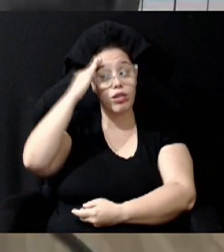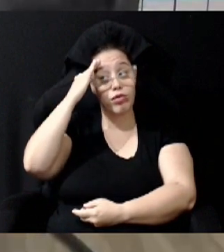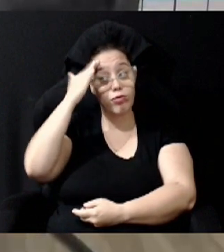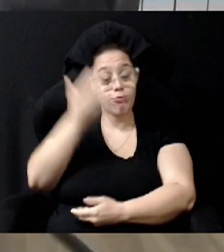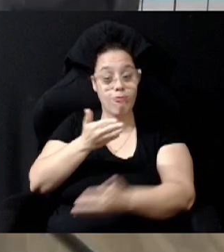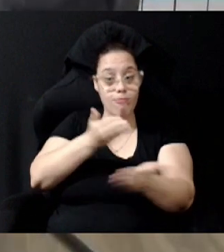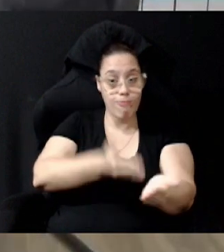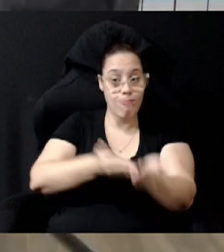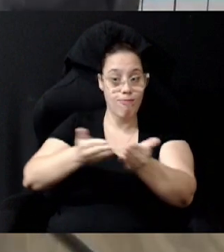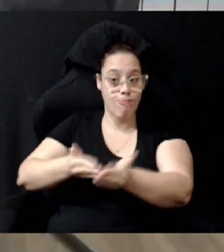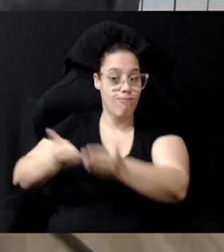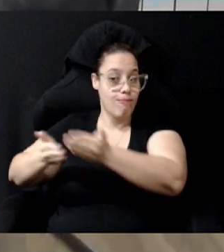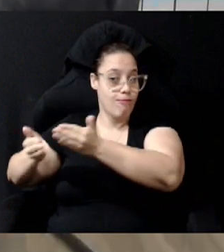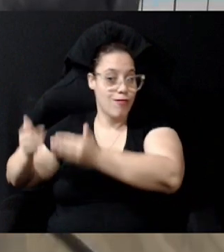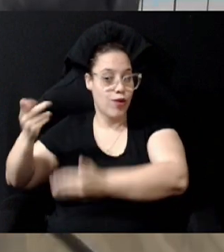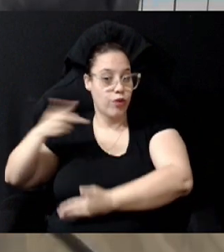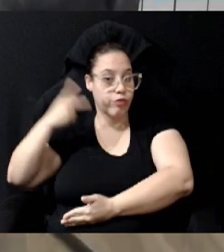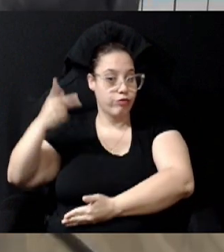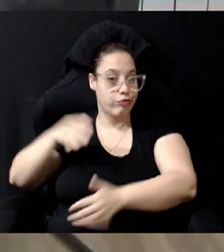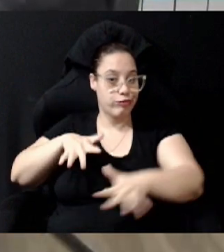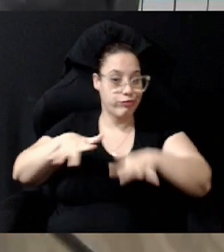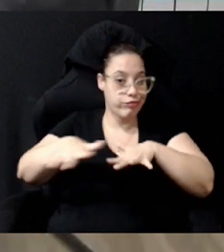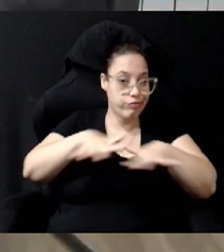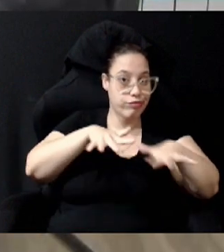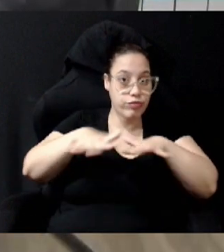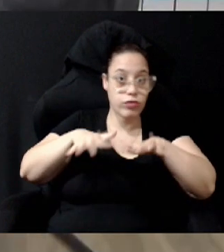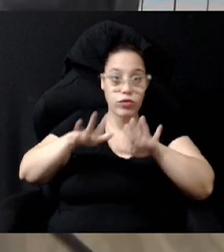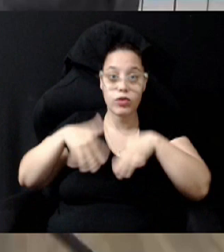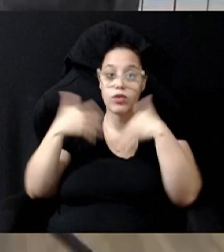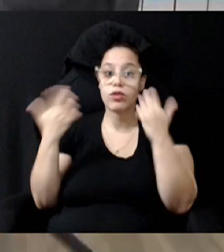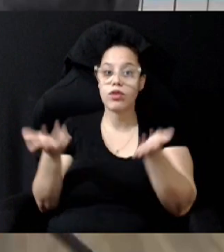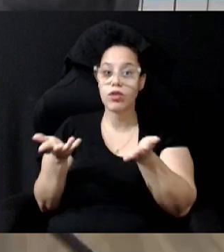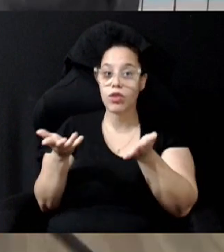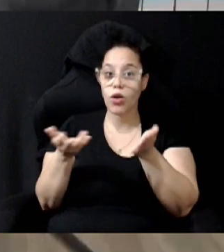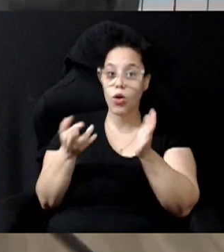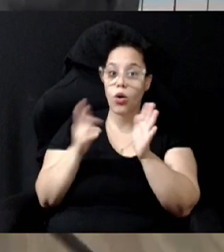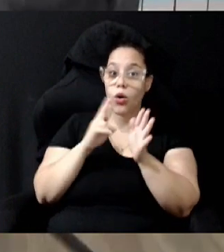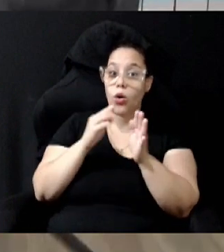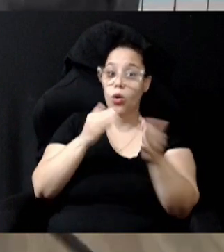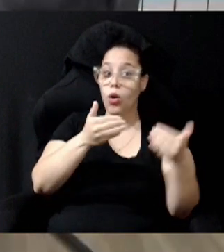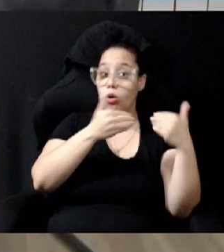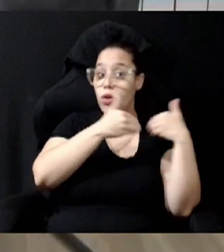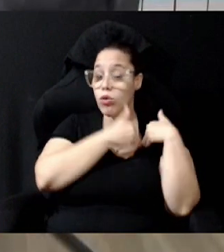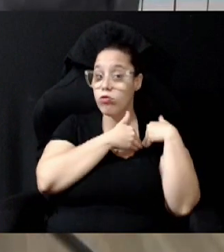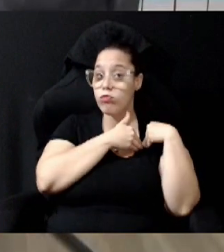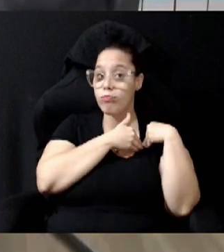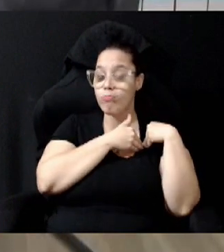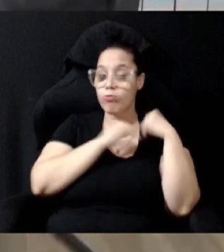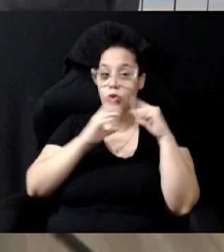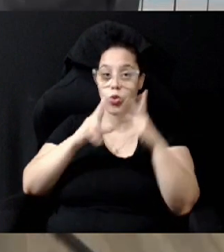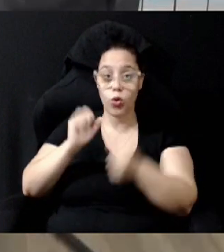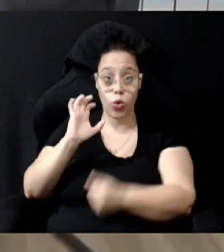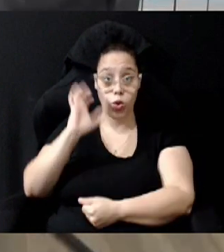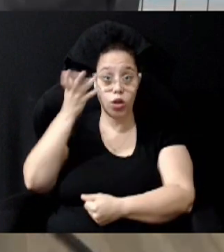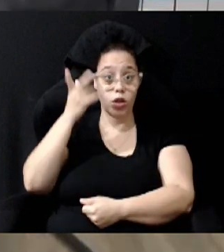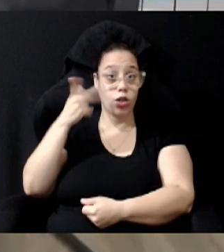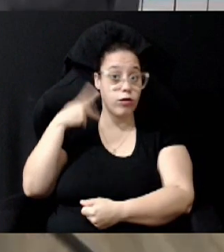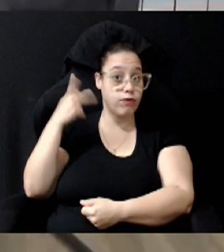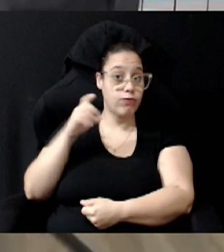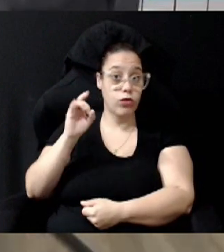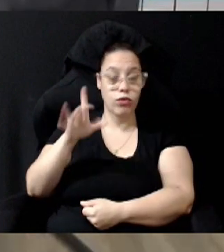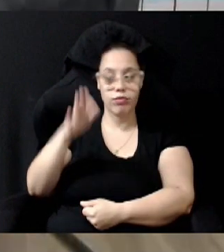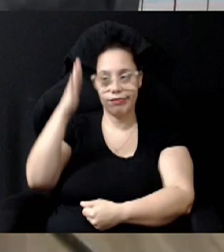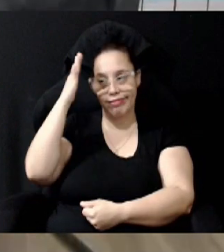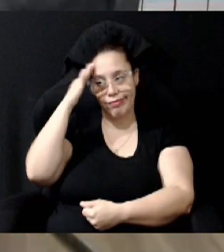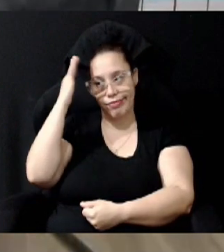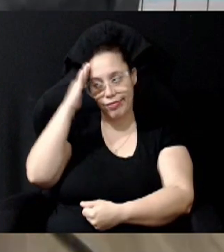da política, os trâmites, quais são as responsabilidades e tudo que acontece na política, porque é só assim que a gente pode